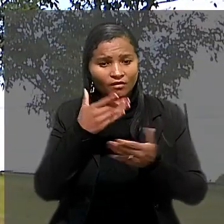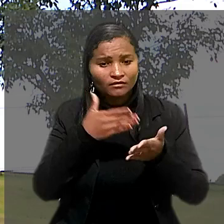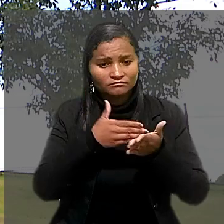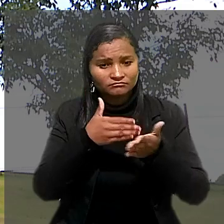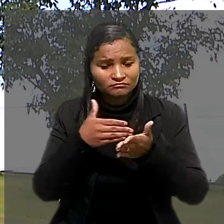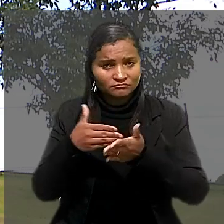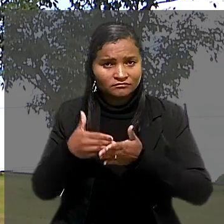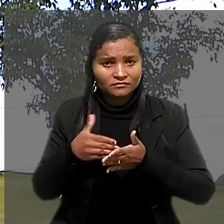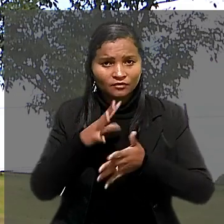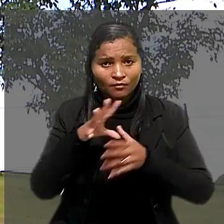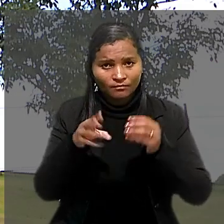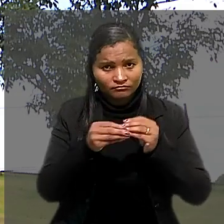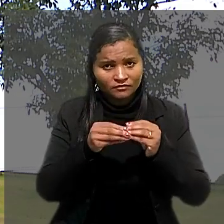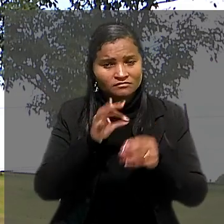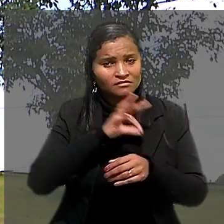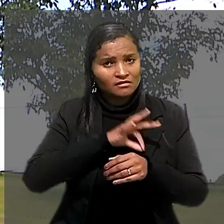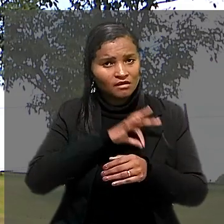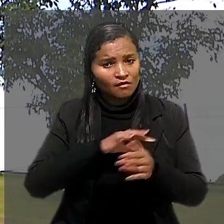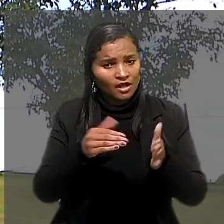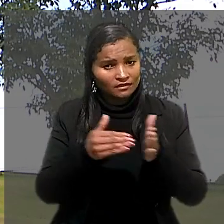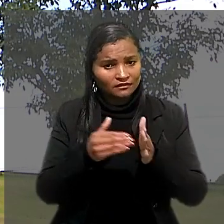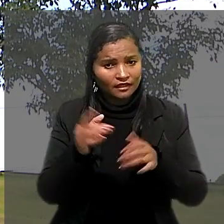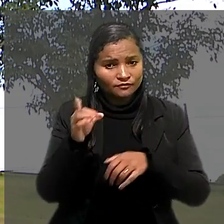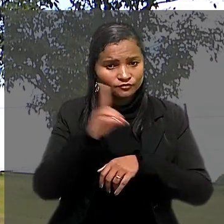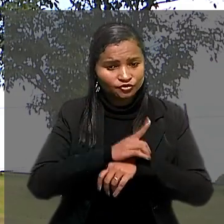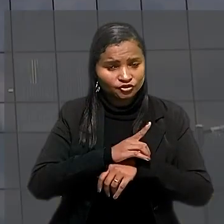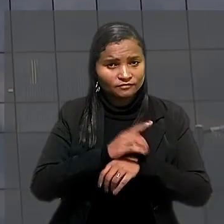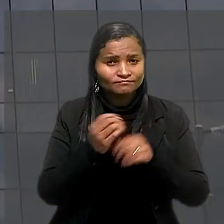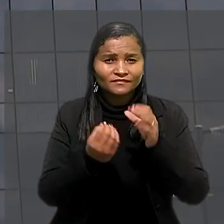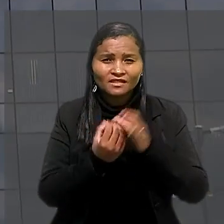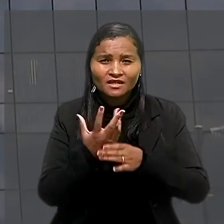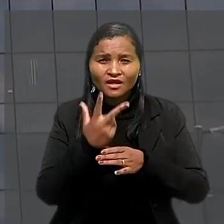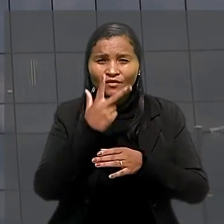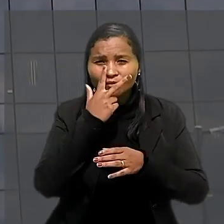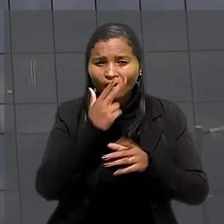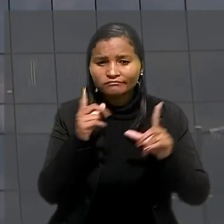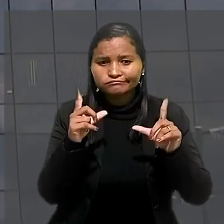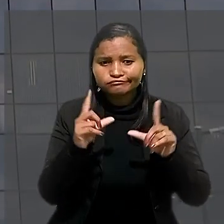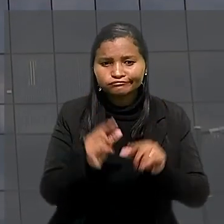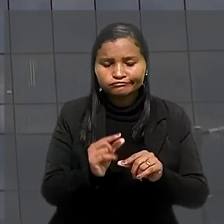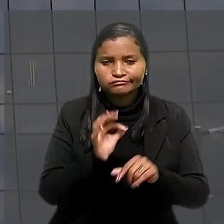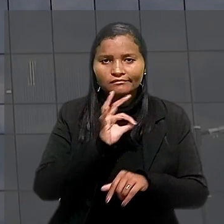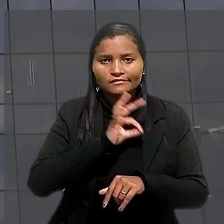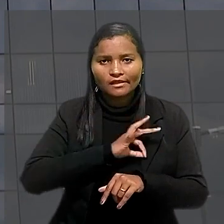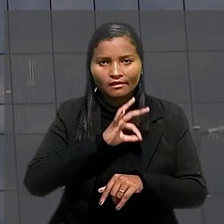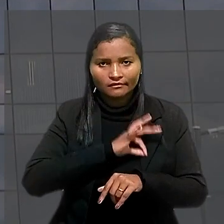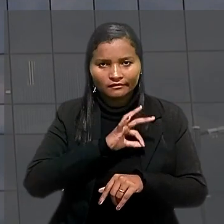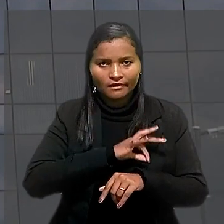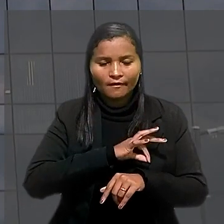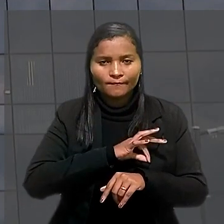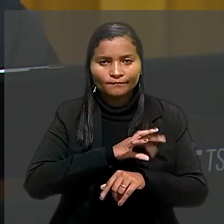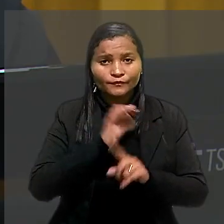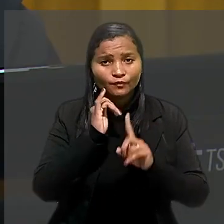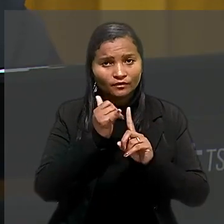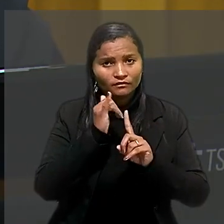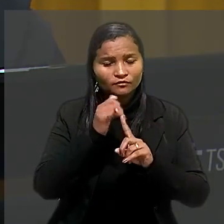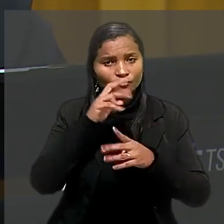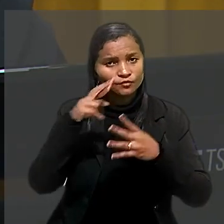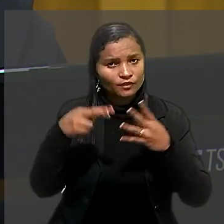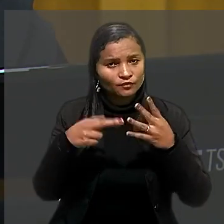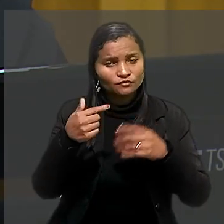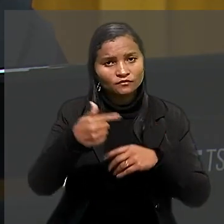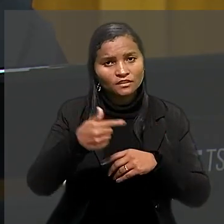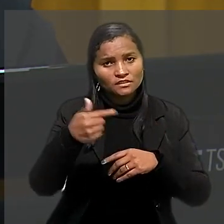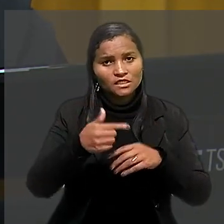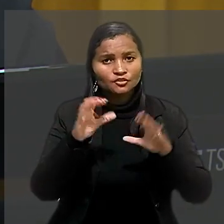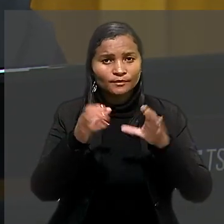a limitação da integração salarial até essa data causaria uma considerável redução salarial. O relator